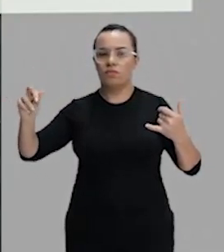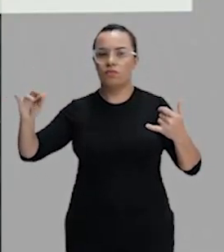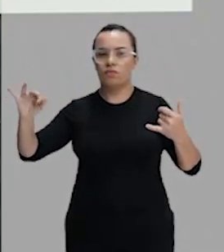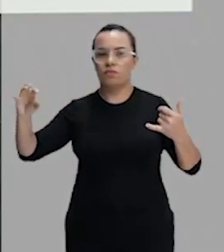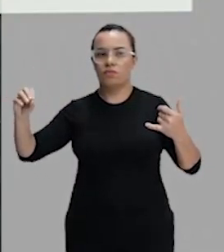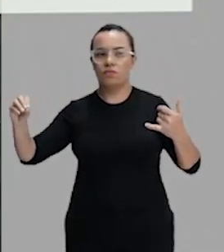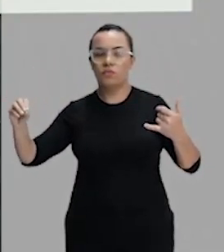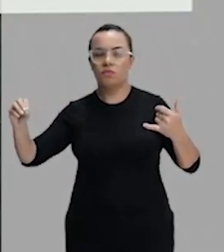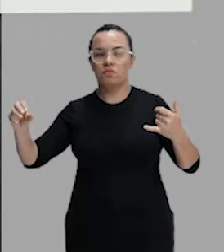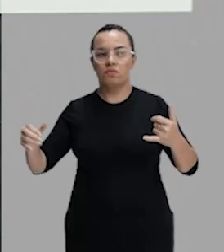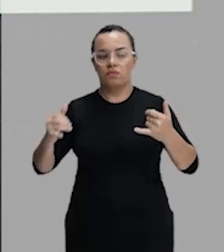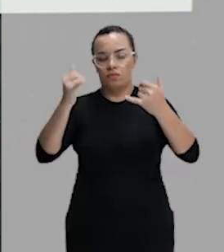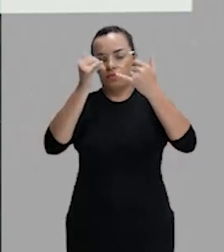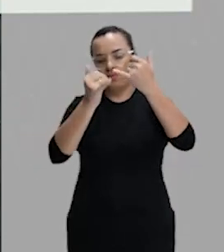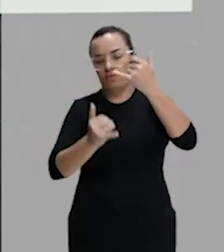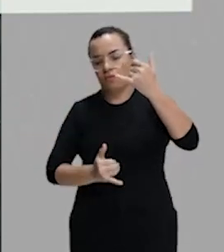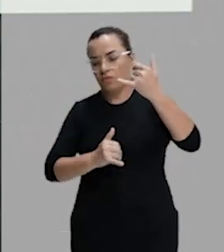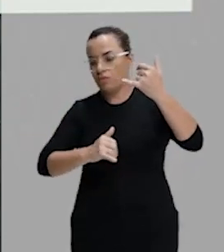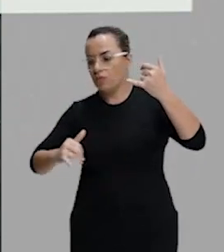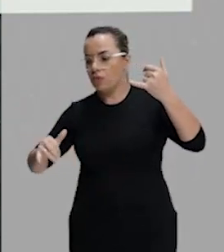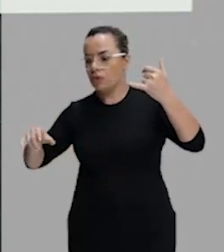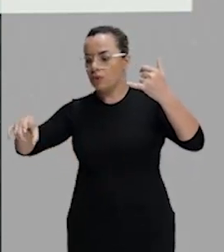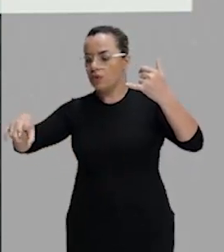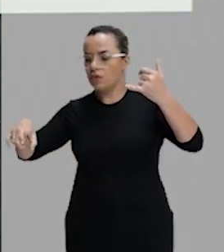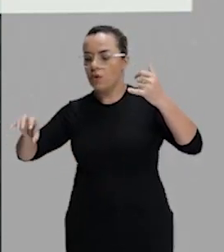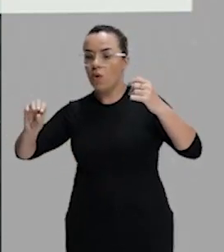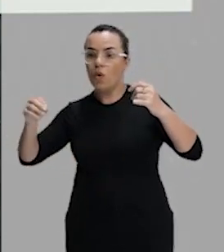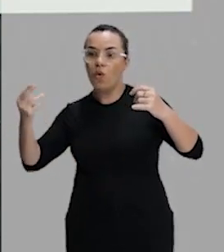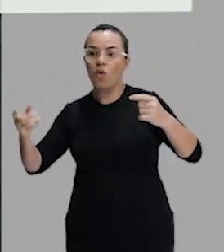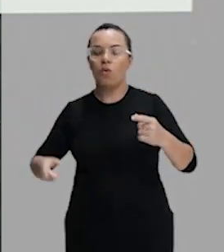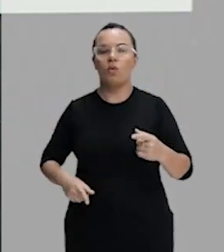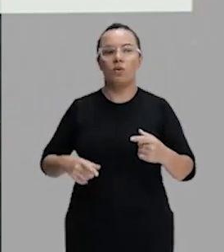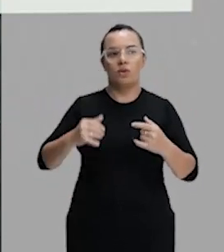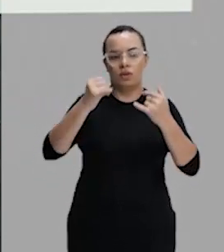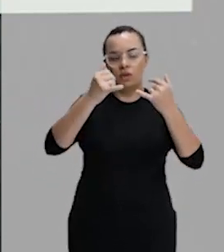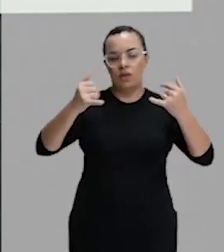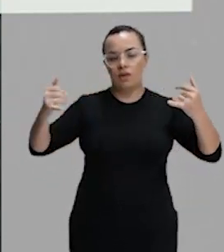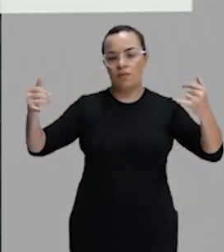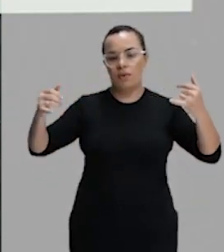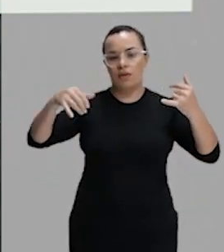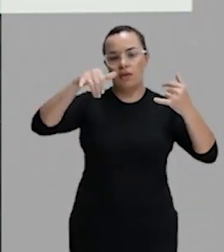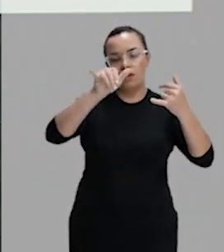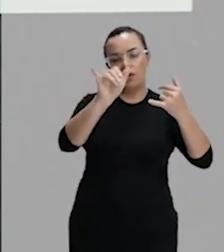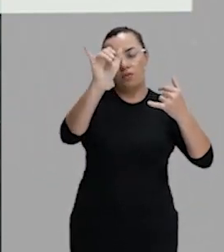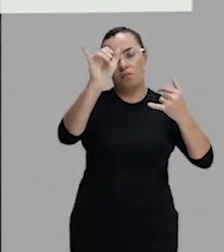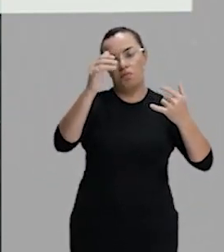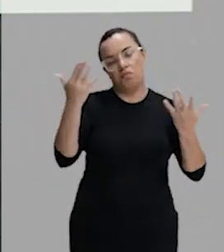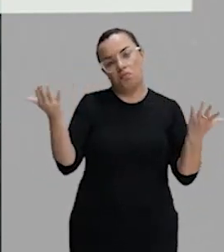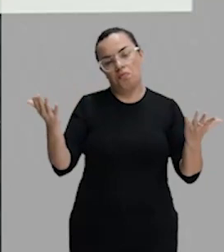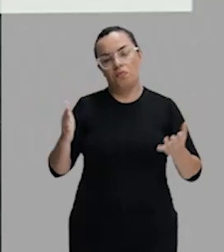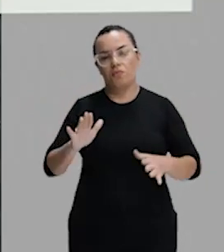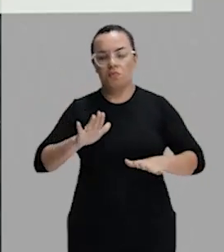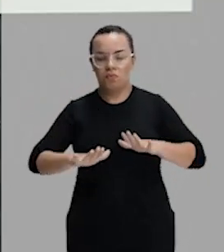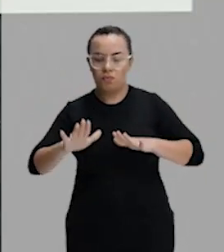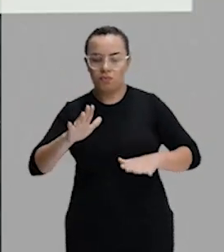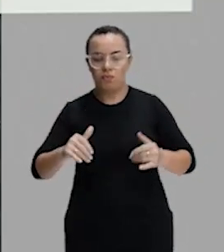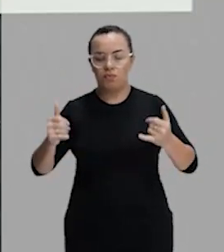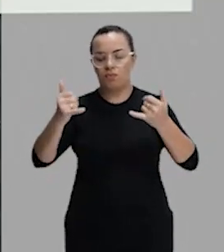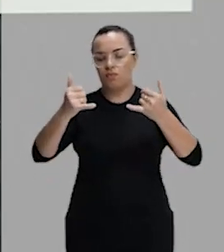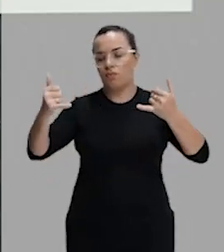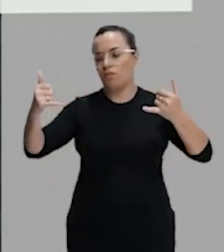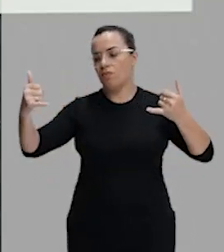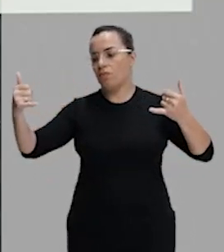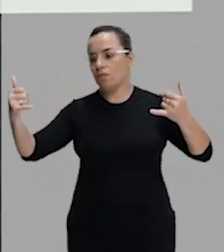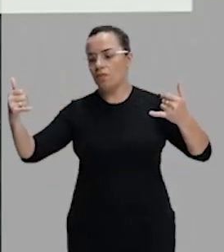eixo X, se ele é paralelo ao eixo X, se ele é paralelo ao eixo Y. Tá? Então, a posição do eixo imaginário